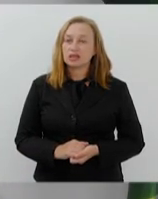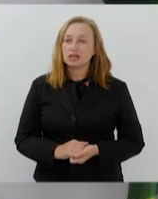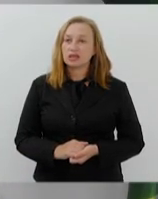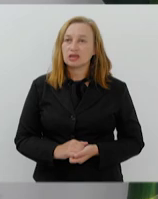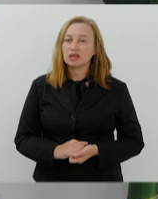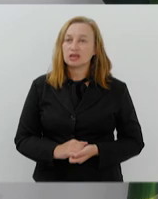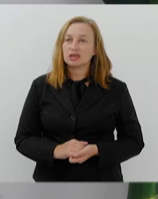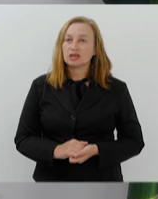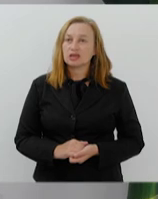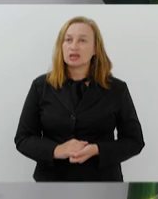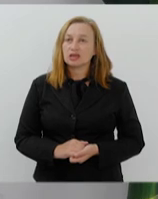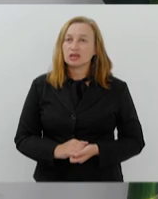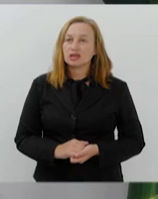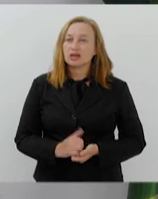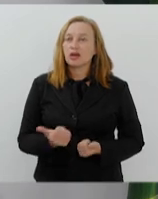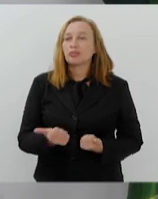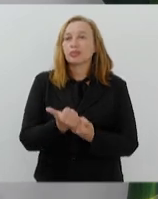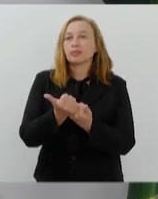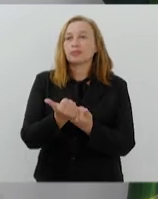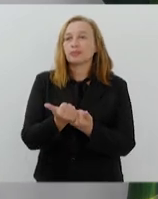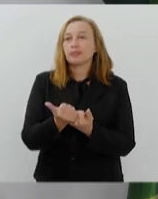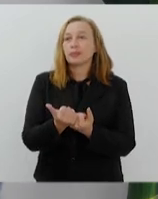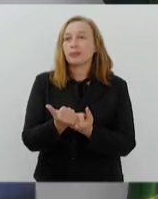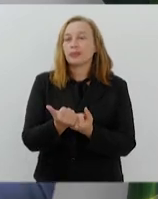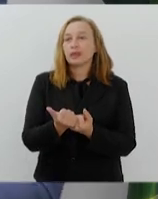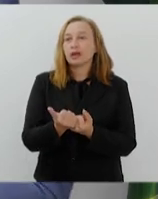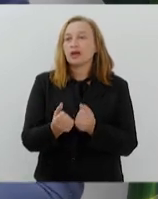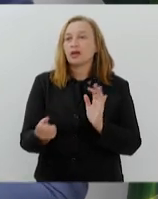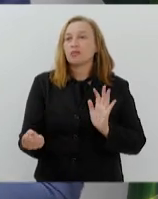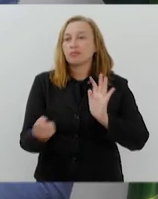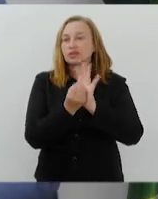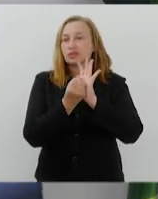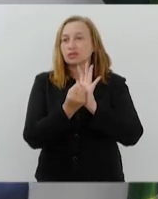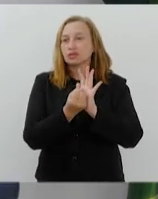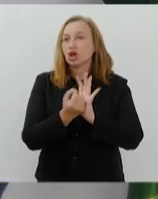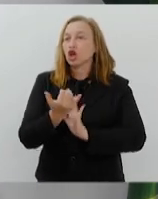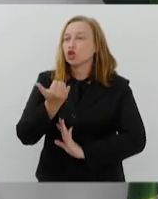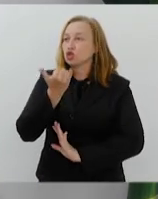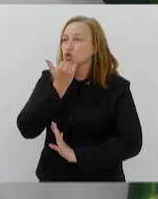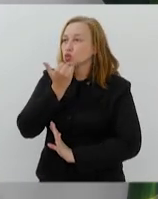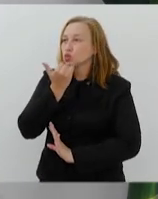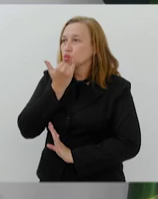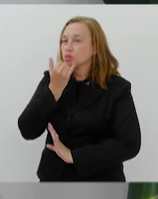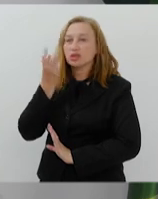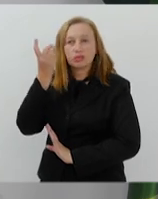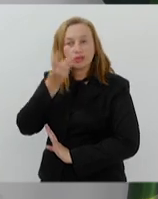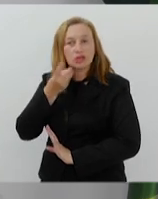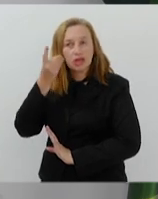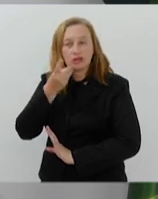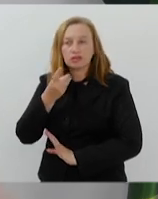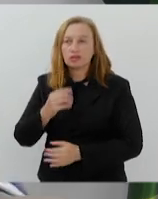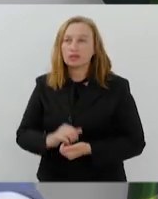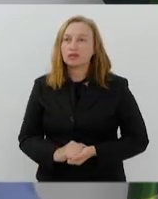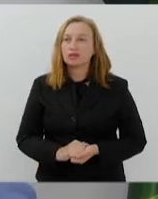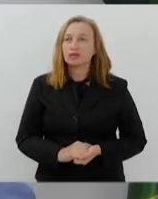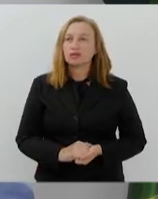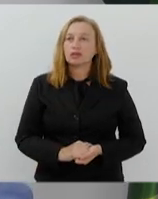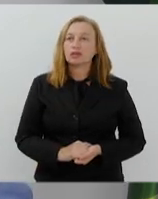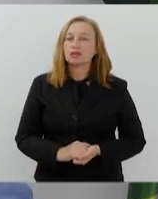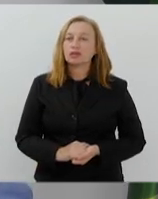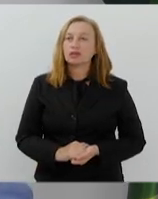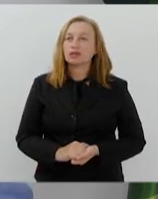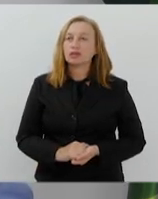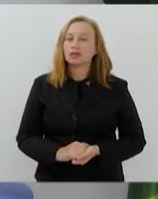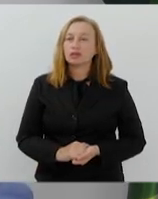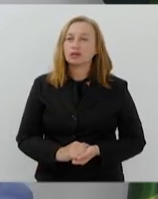para eventos pede favores então ele tem domínio doado desculp todos os fatos né que